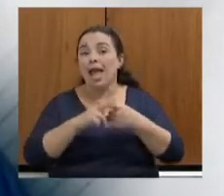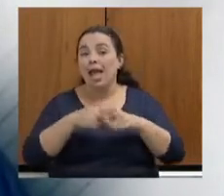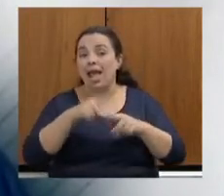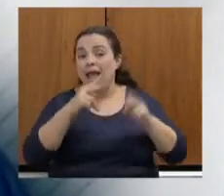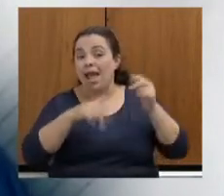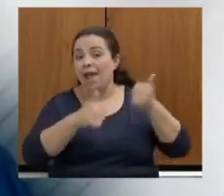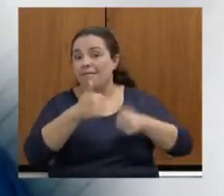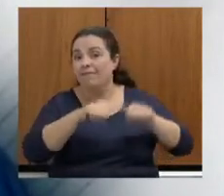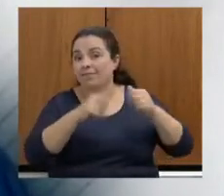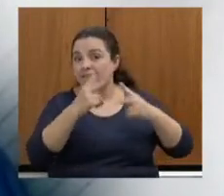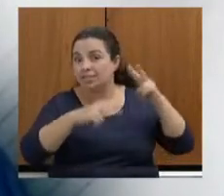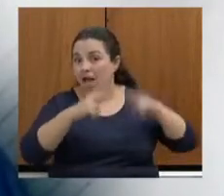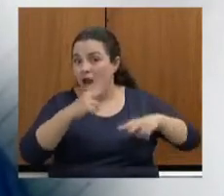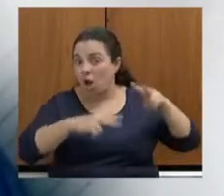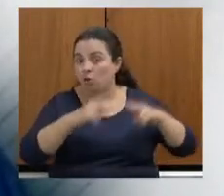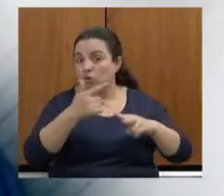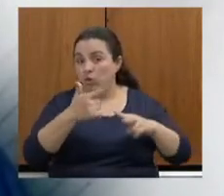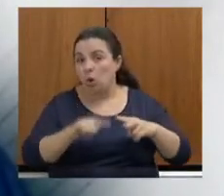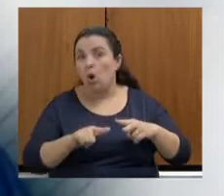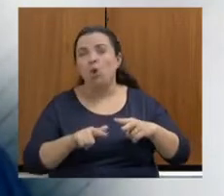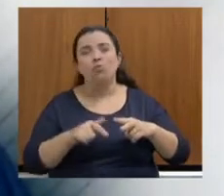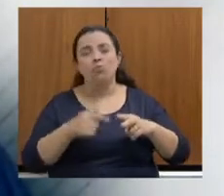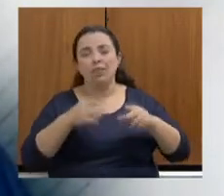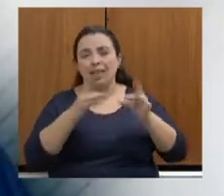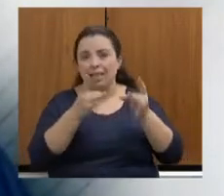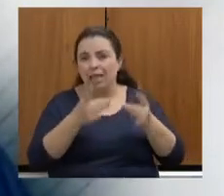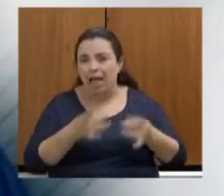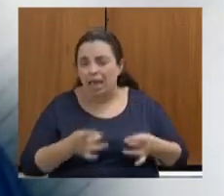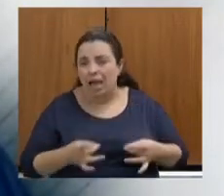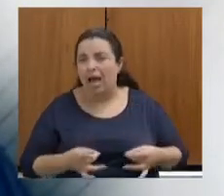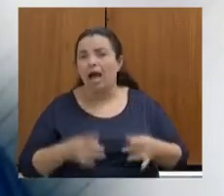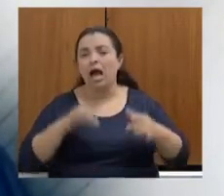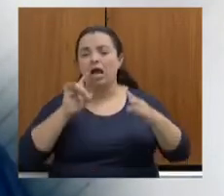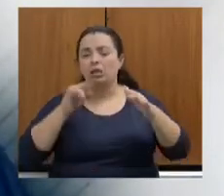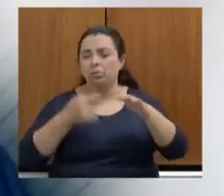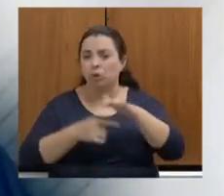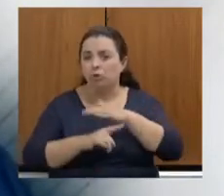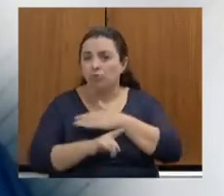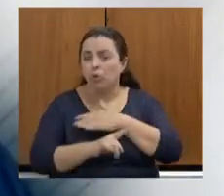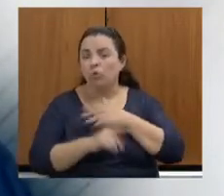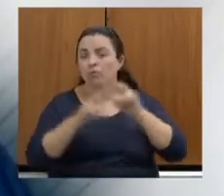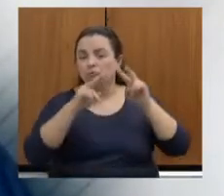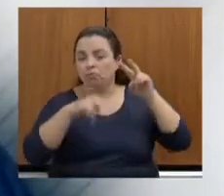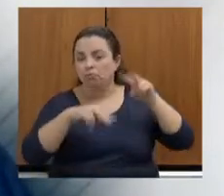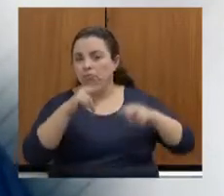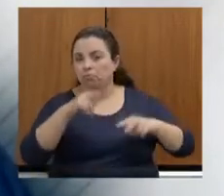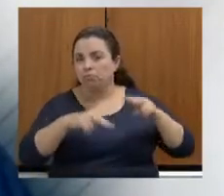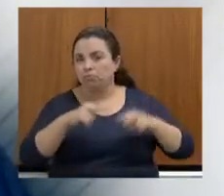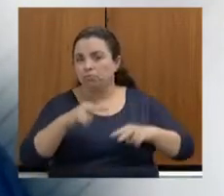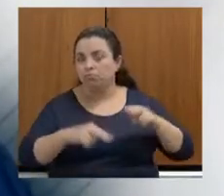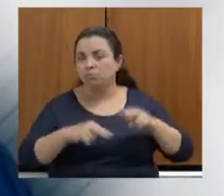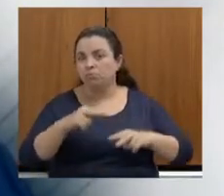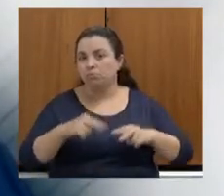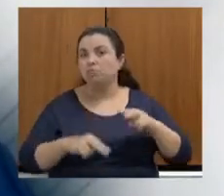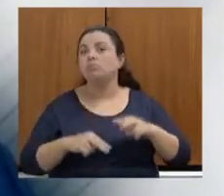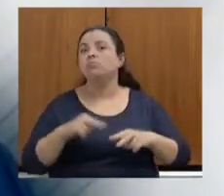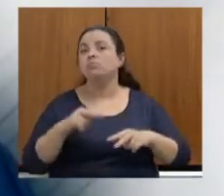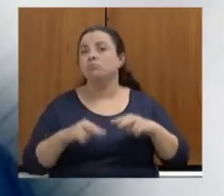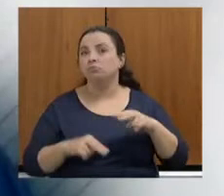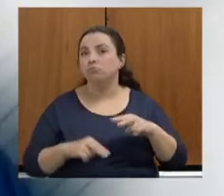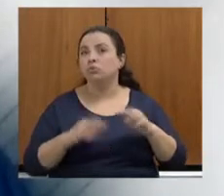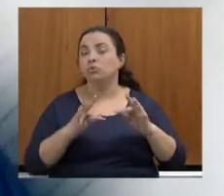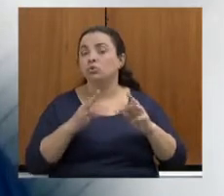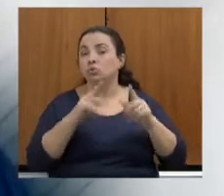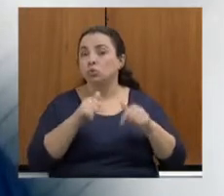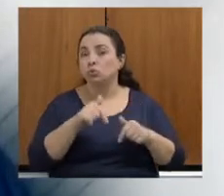uma revisão Ampla revisão tem limite de estar vinculado as cláusula iniciar to